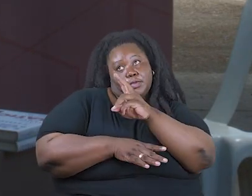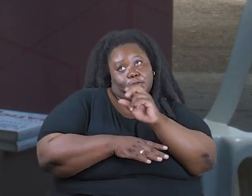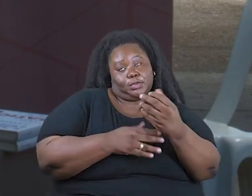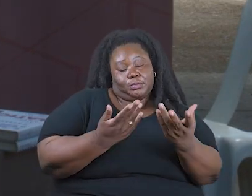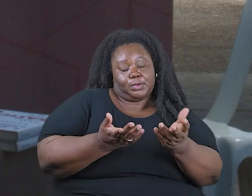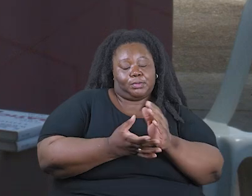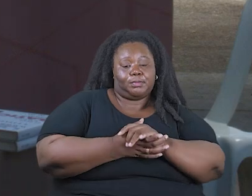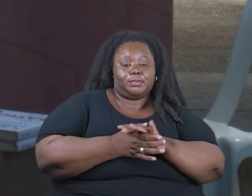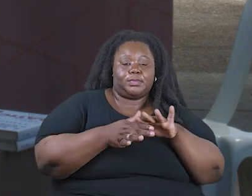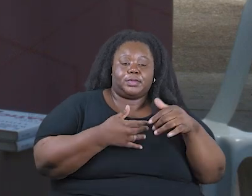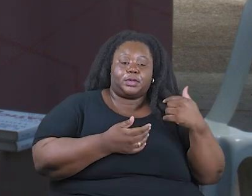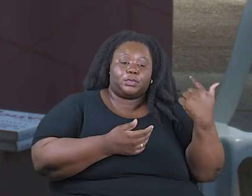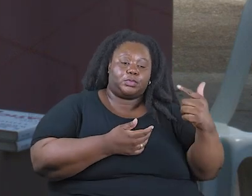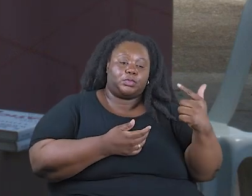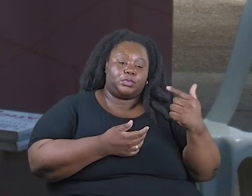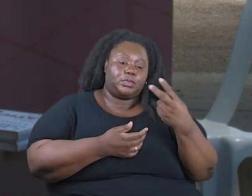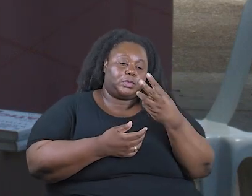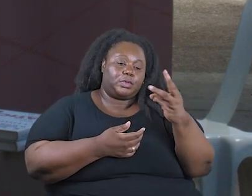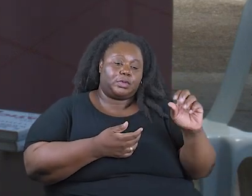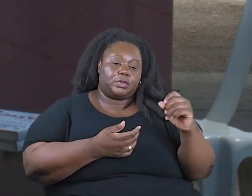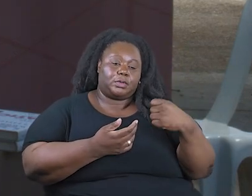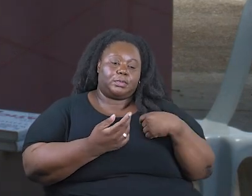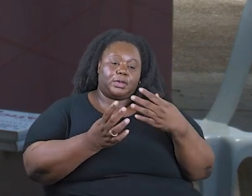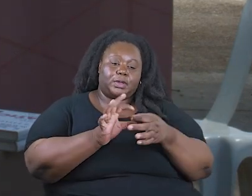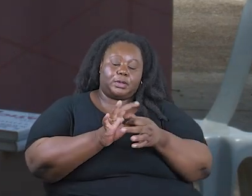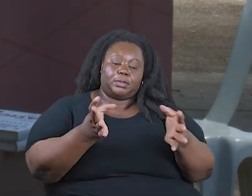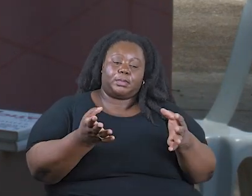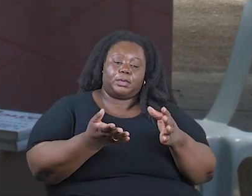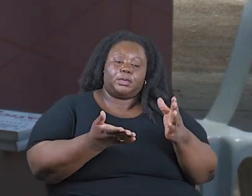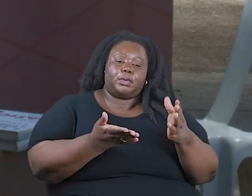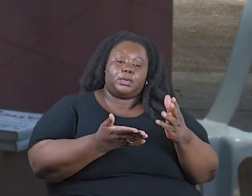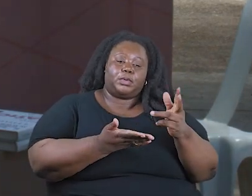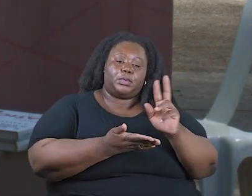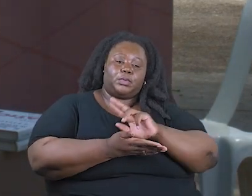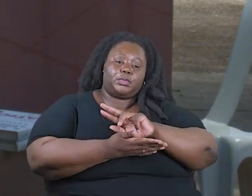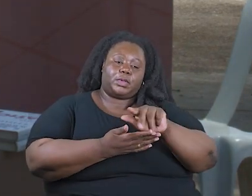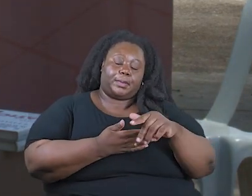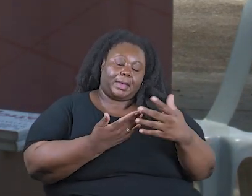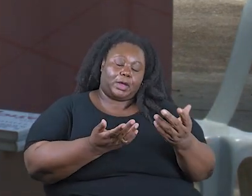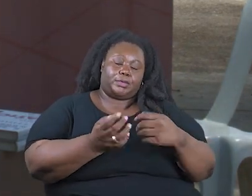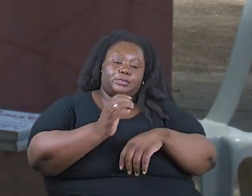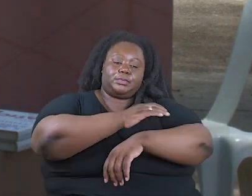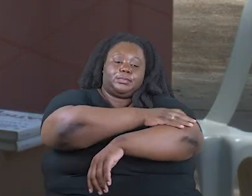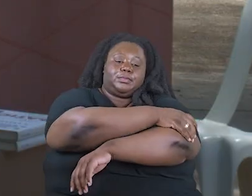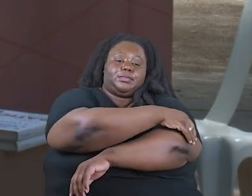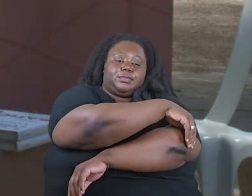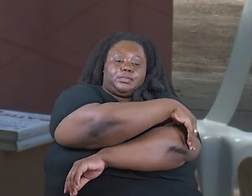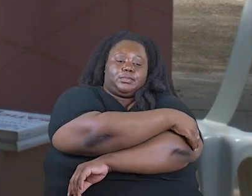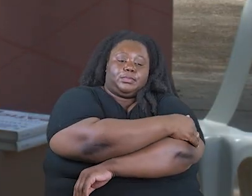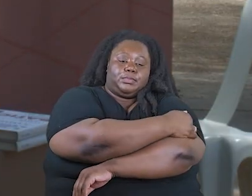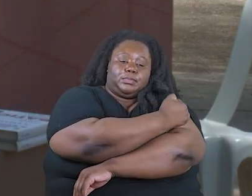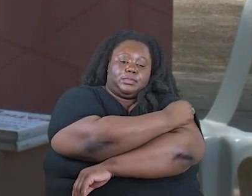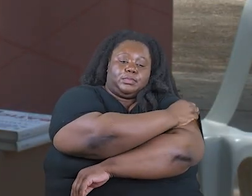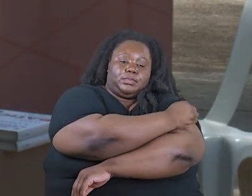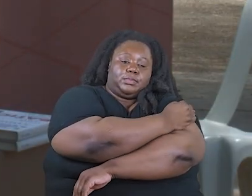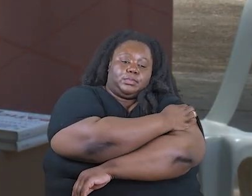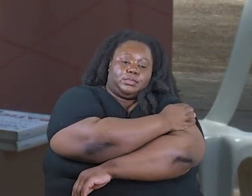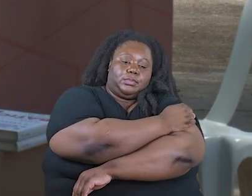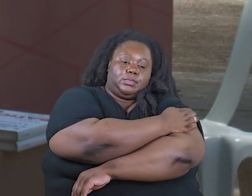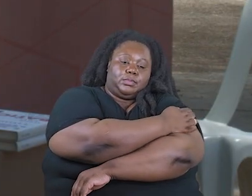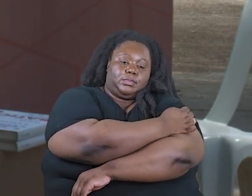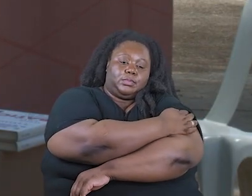500 mil. Então, eu também não tenho 30 mil disponível para comprar um trabalho. Então, esse outro tipo de